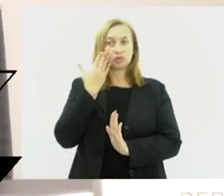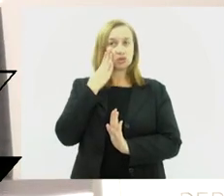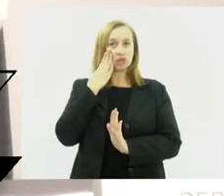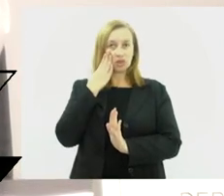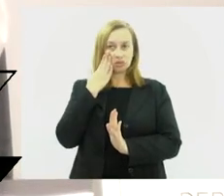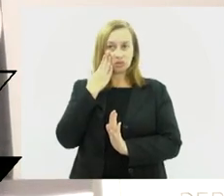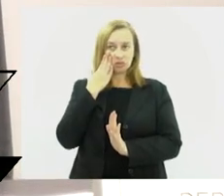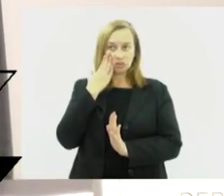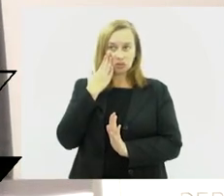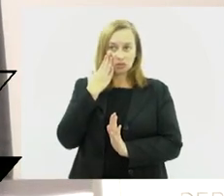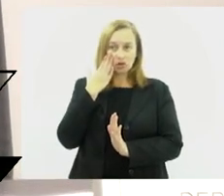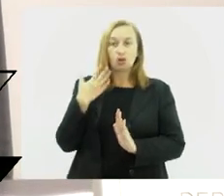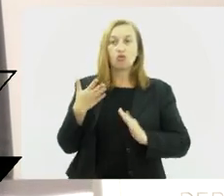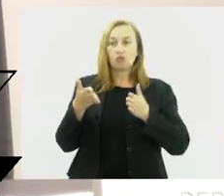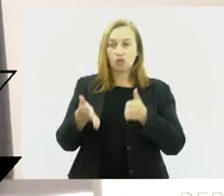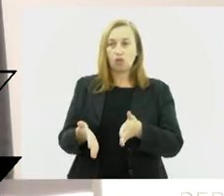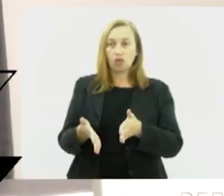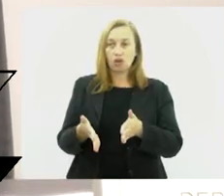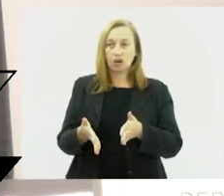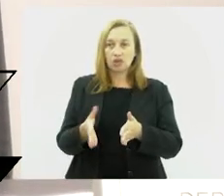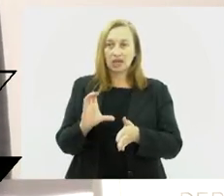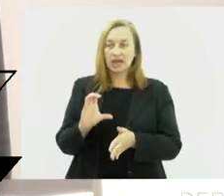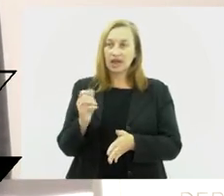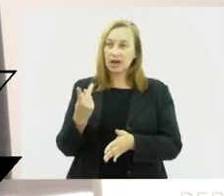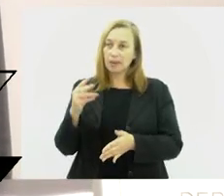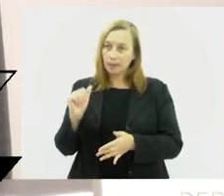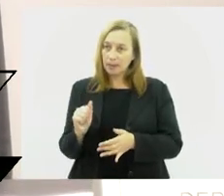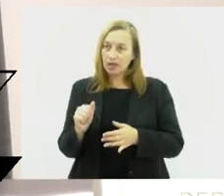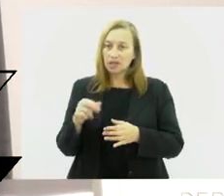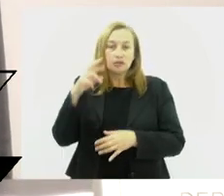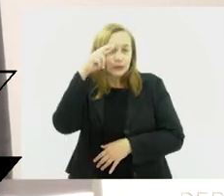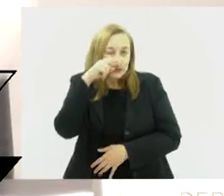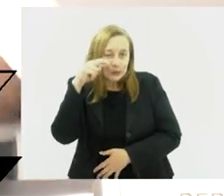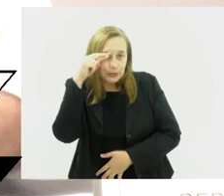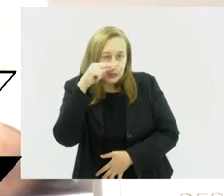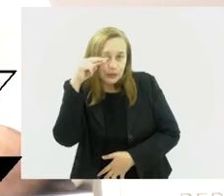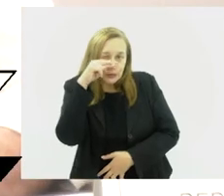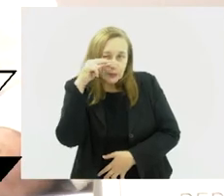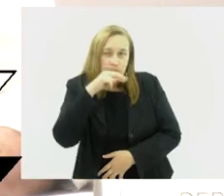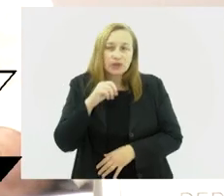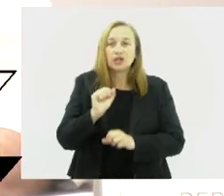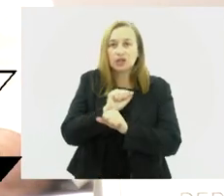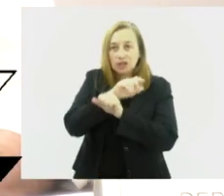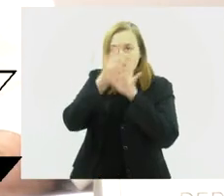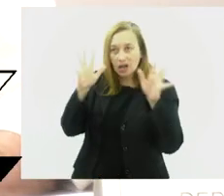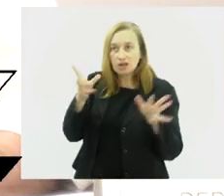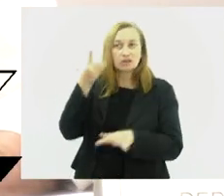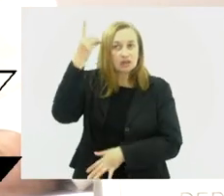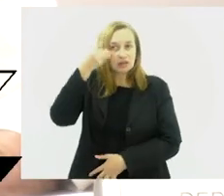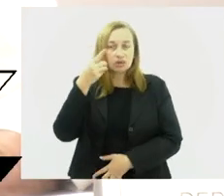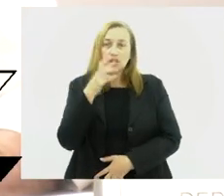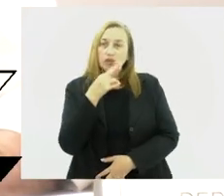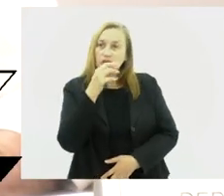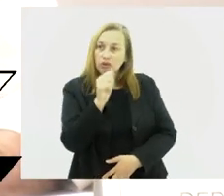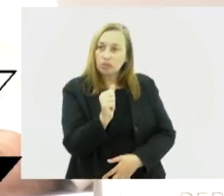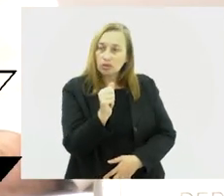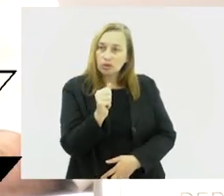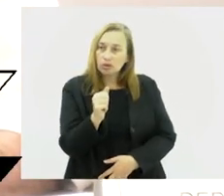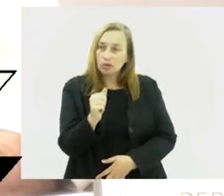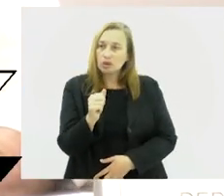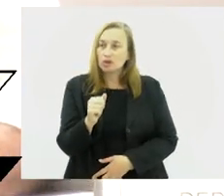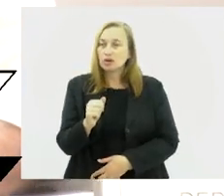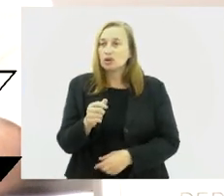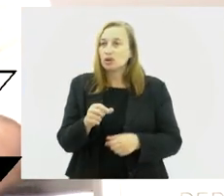que centrar na questão das campanhas, da fiscalização e, claro, como diz o deputado Amorim,